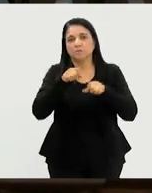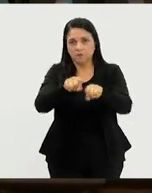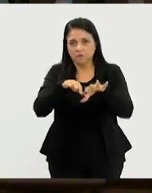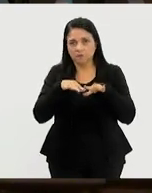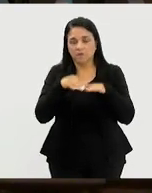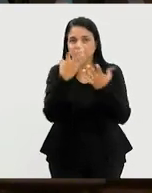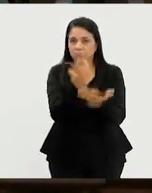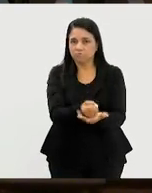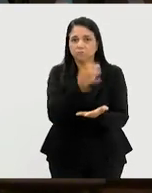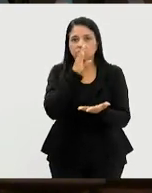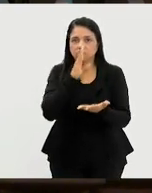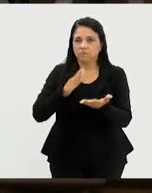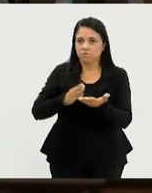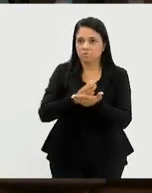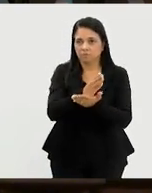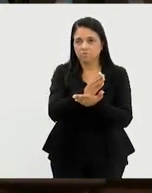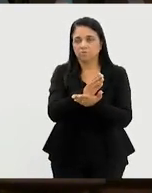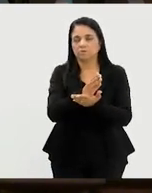estão